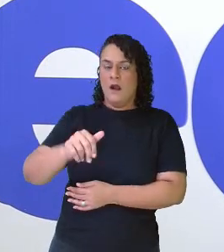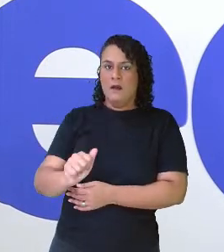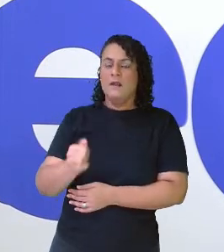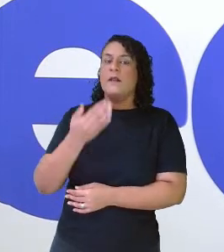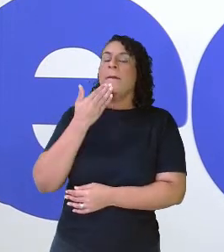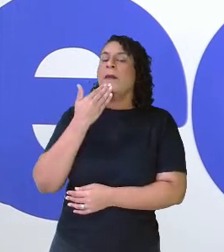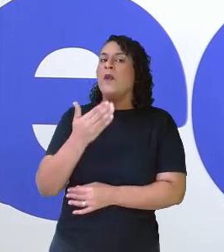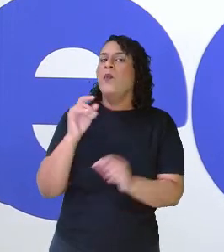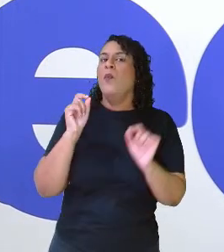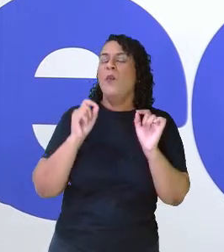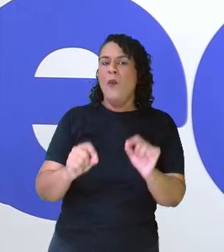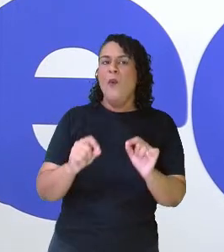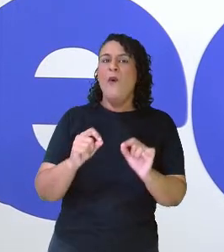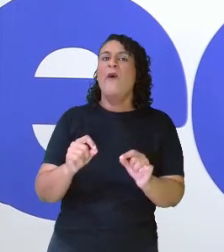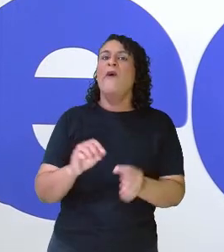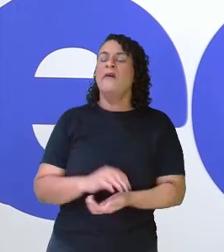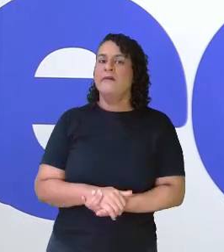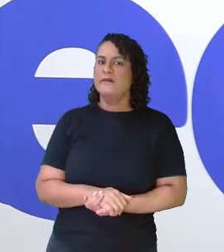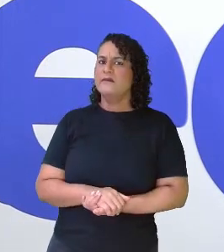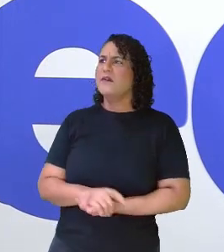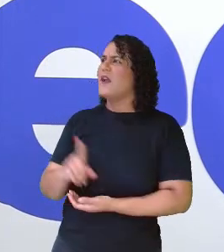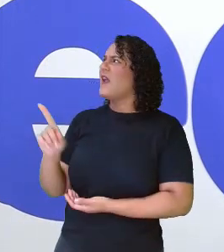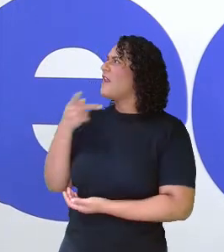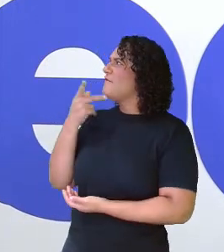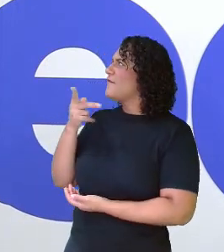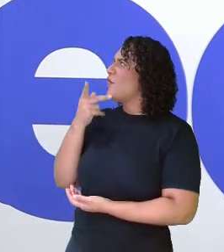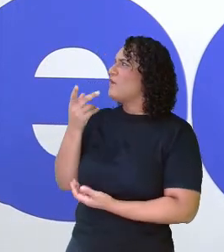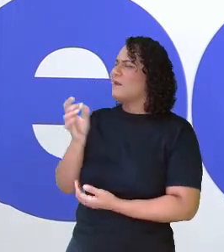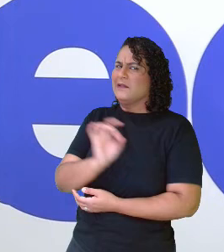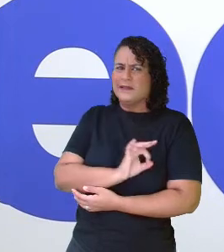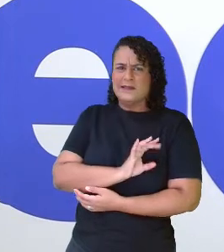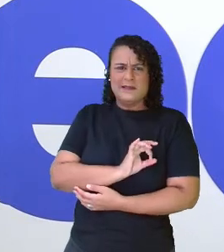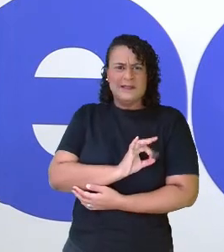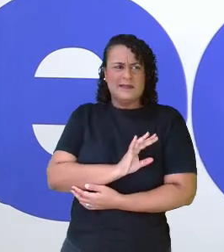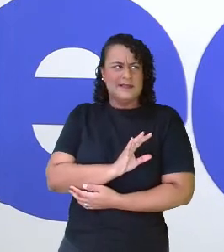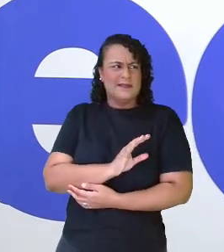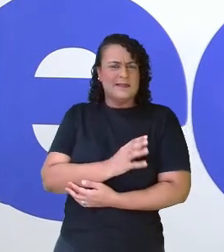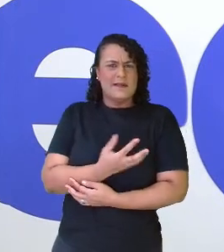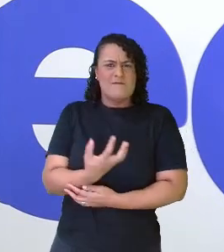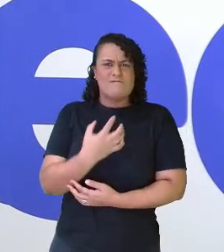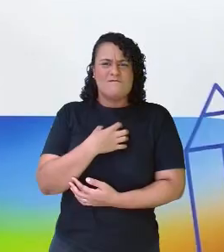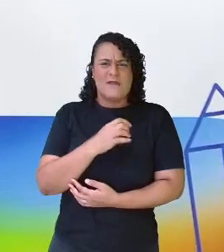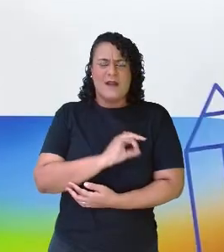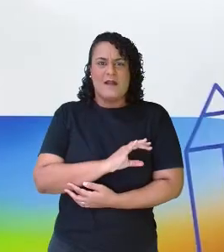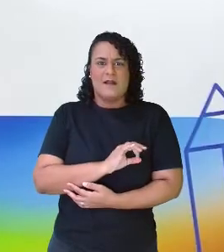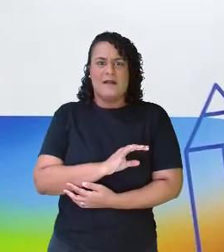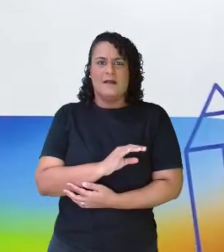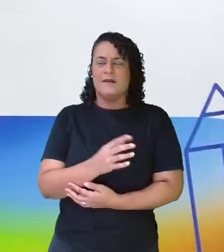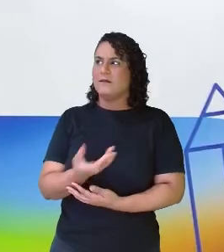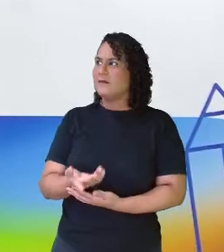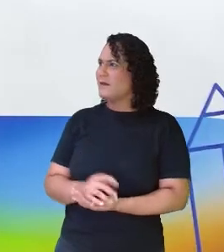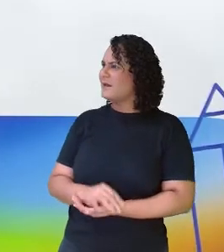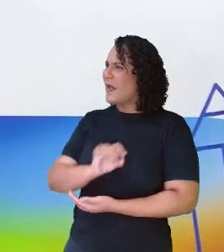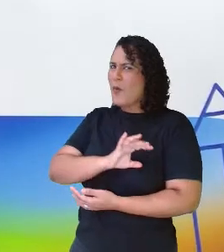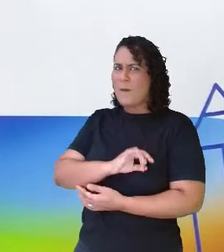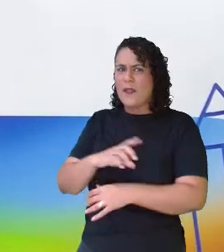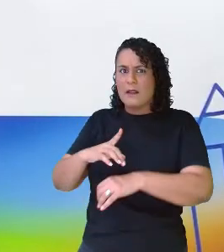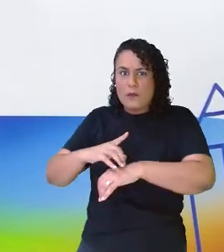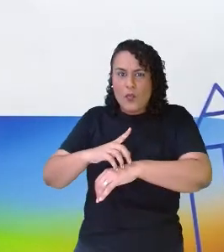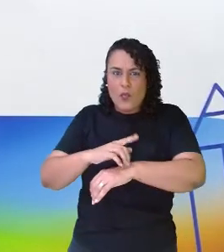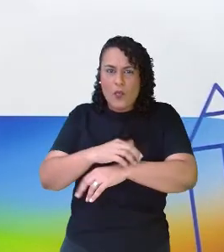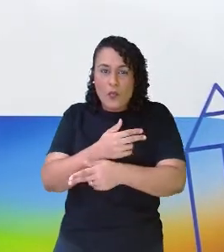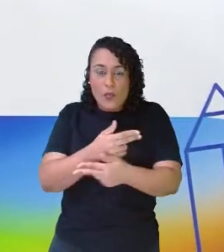pedindo para dizer que ela é medrosa. Eu não entendi por que ela é tá medrosa. Com medo dos dinossauros, Se for, viu? Aí eu